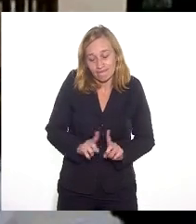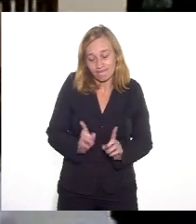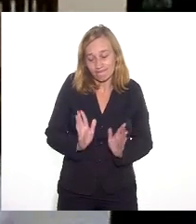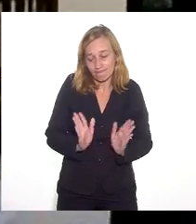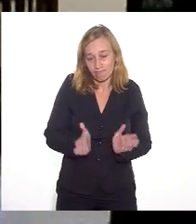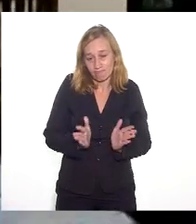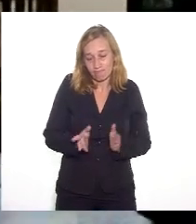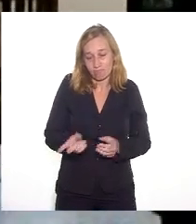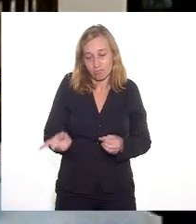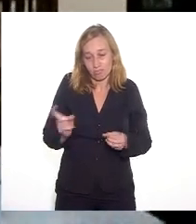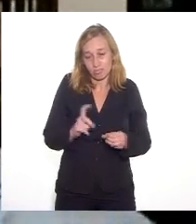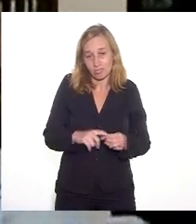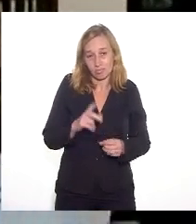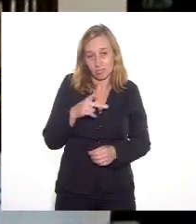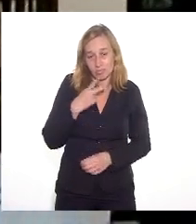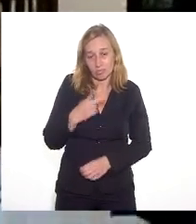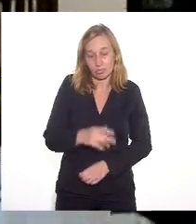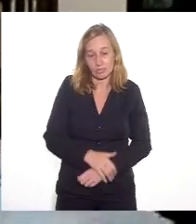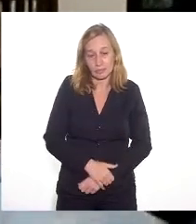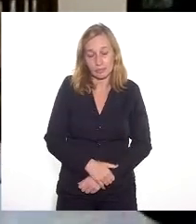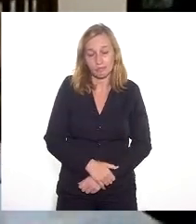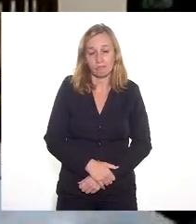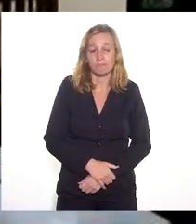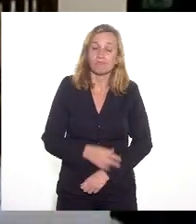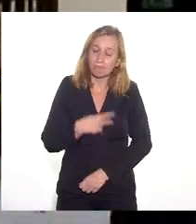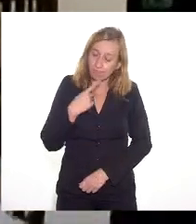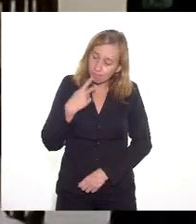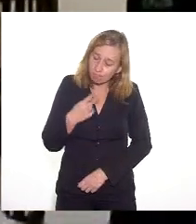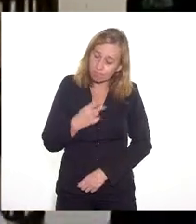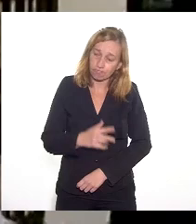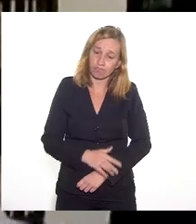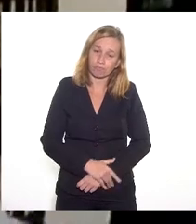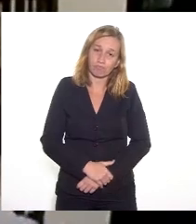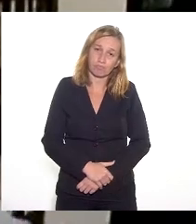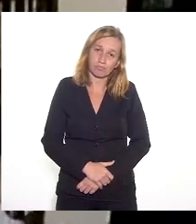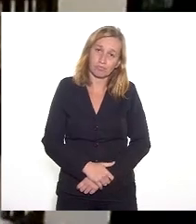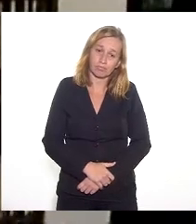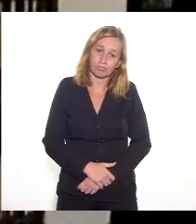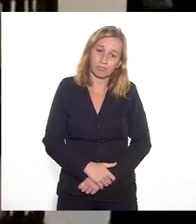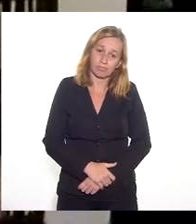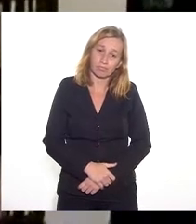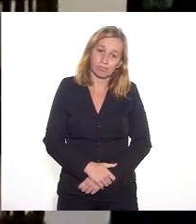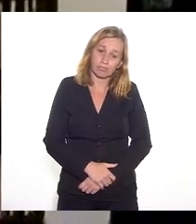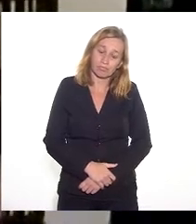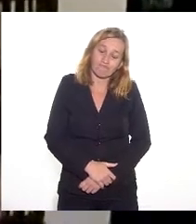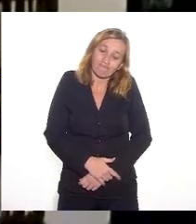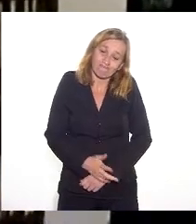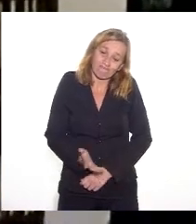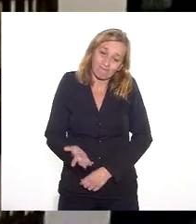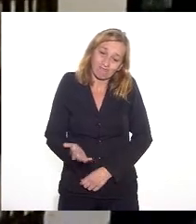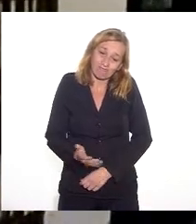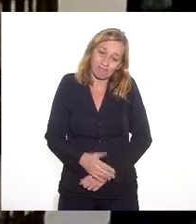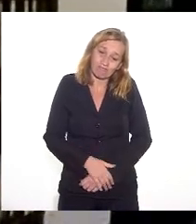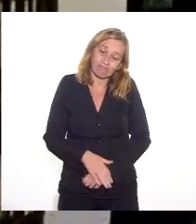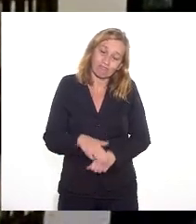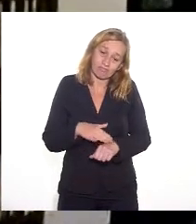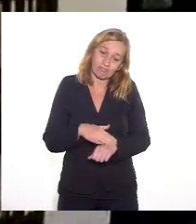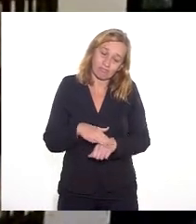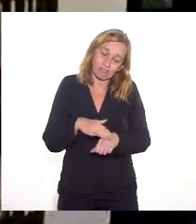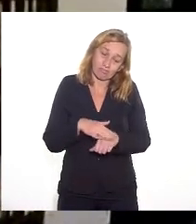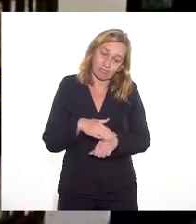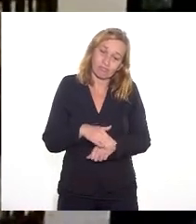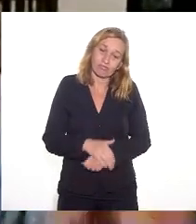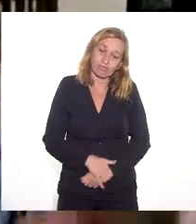eu volto a trazer e afirmando que é isso daí. Vamos conversar,